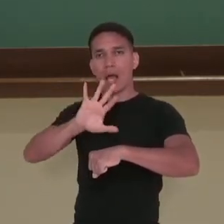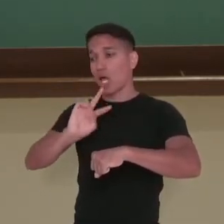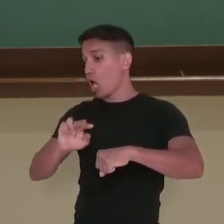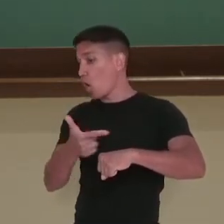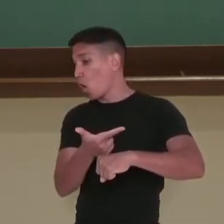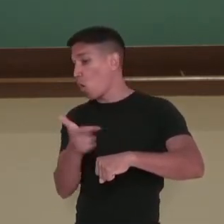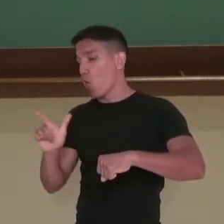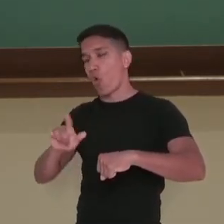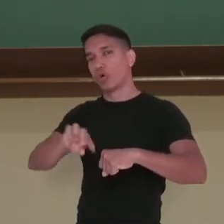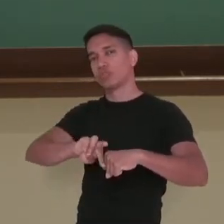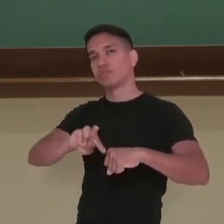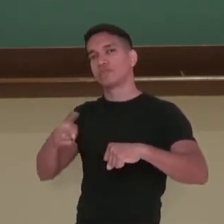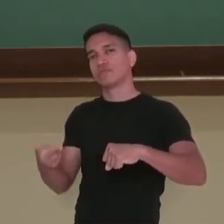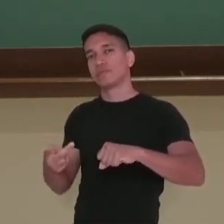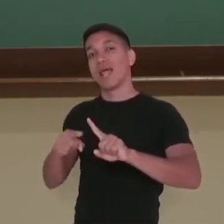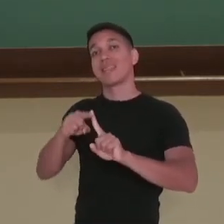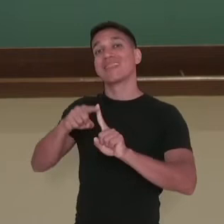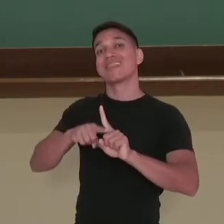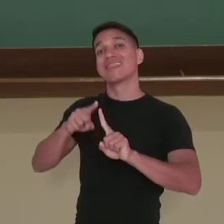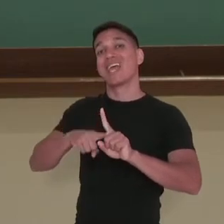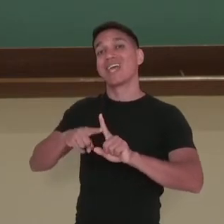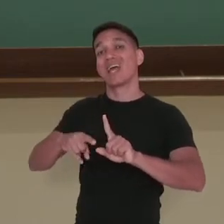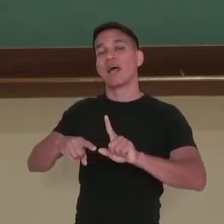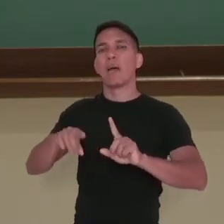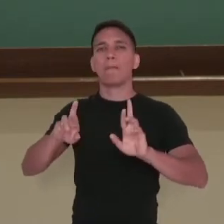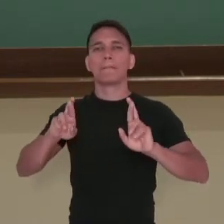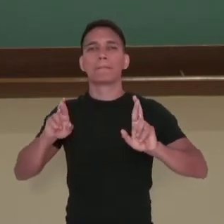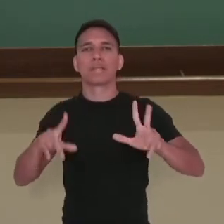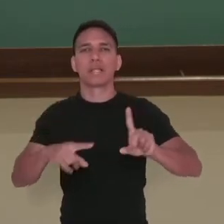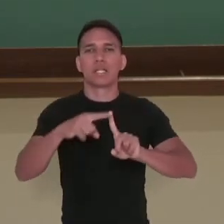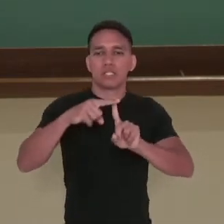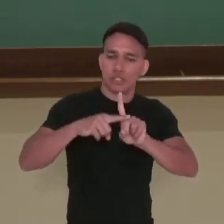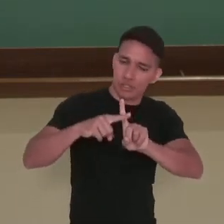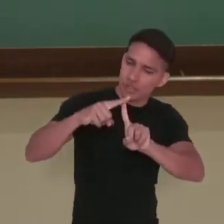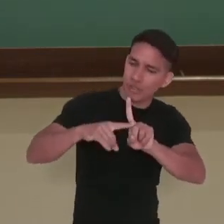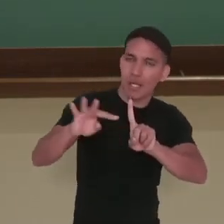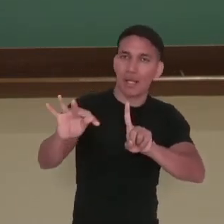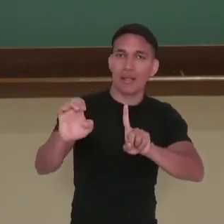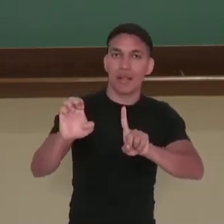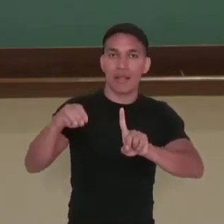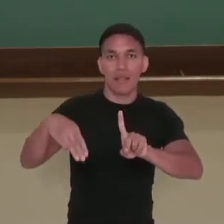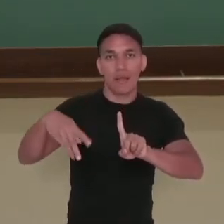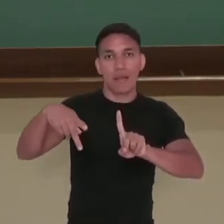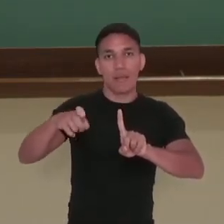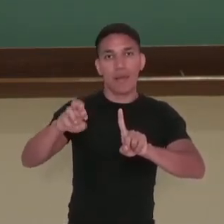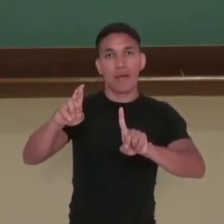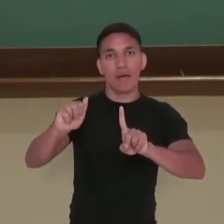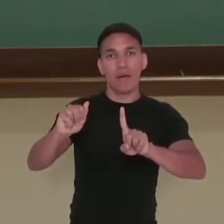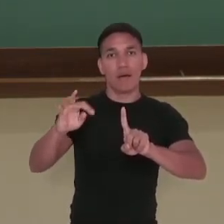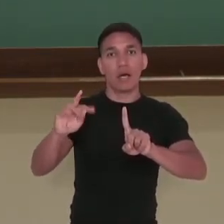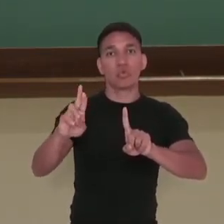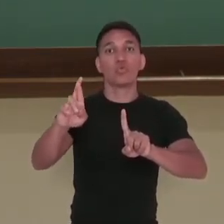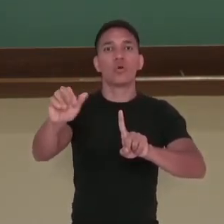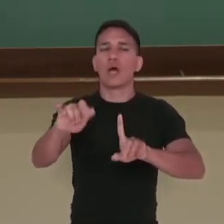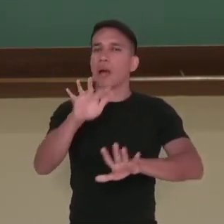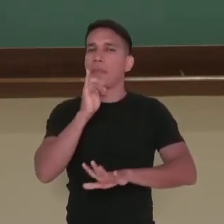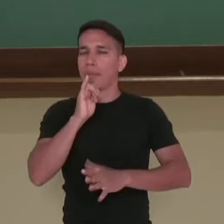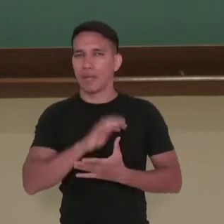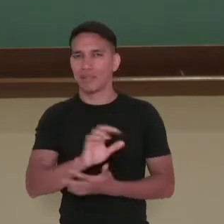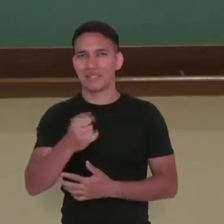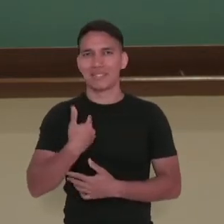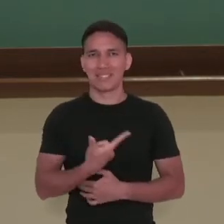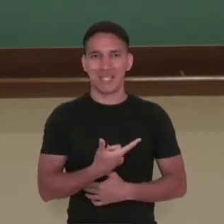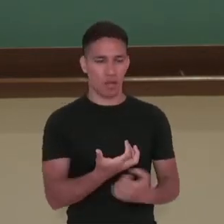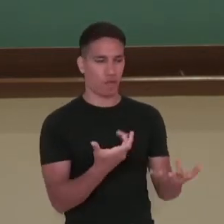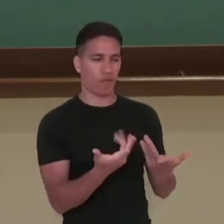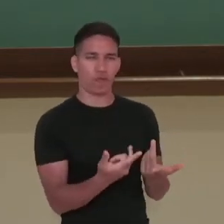ter corpos com diferentes temperaturas para você ter calor. Por exemplo, se eu pegar uma brasa, aquela brasa